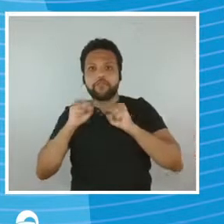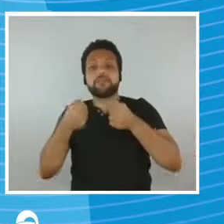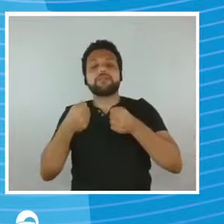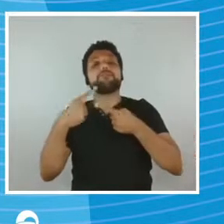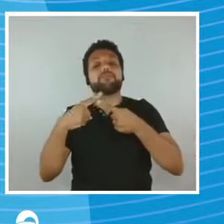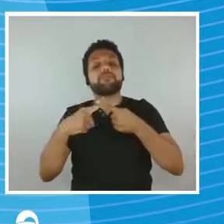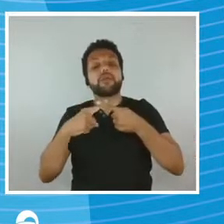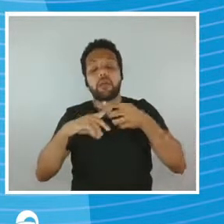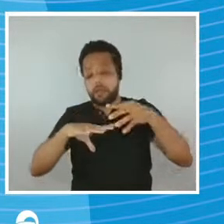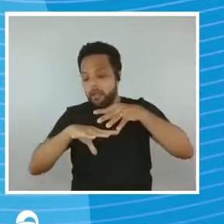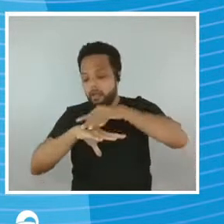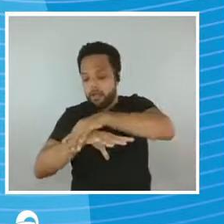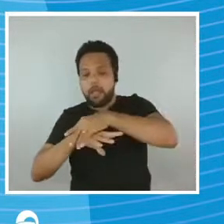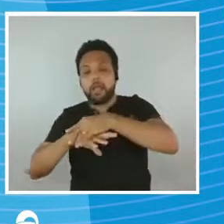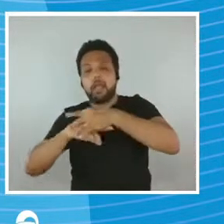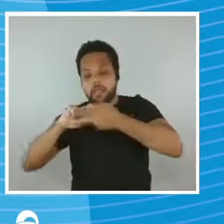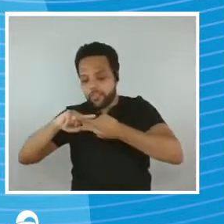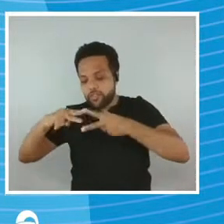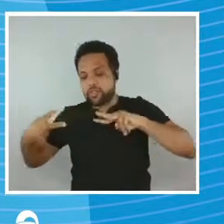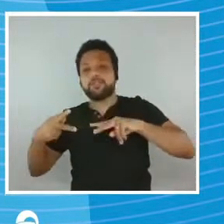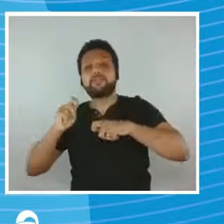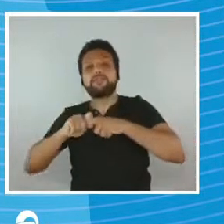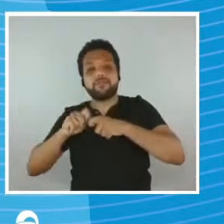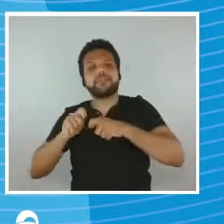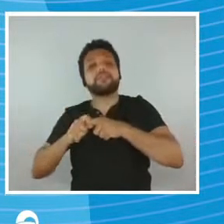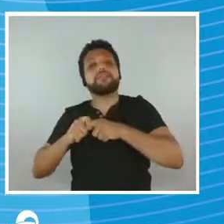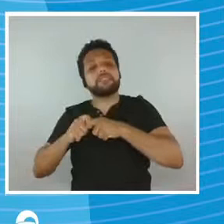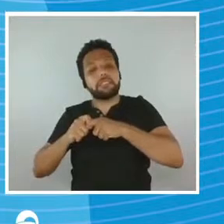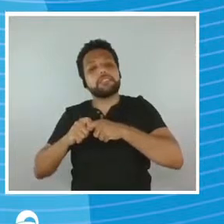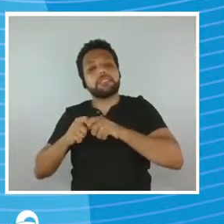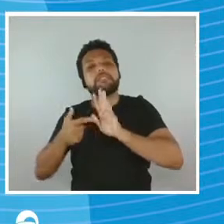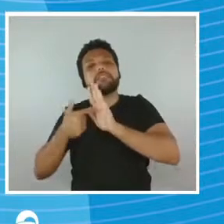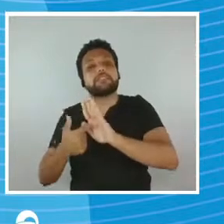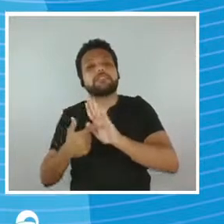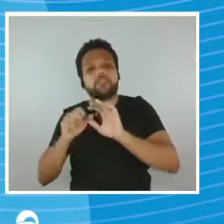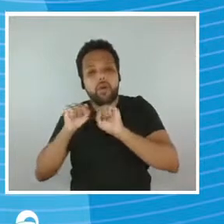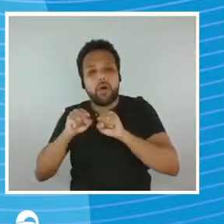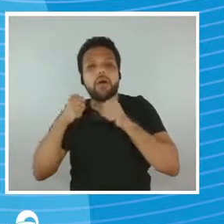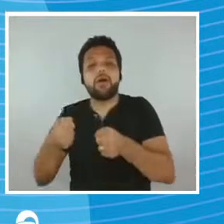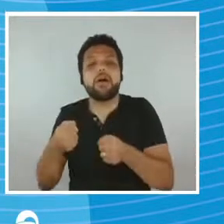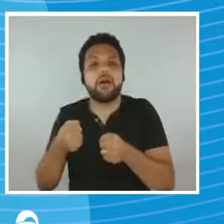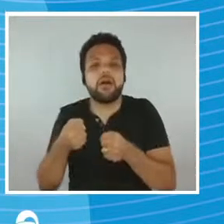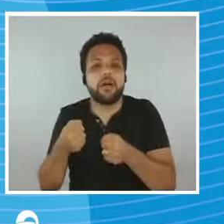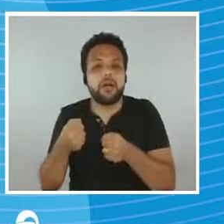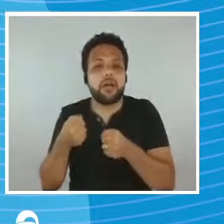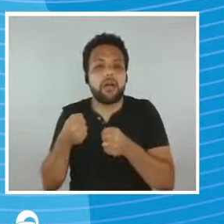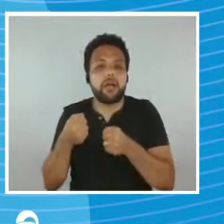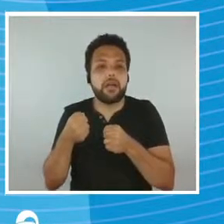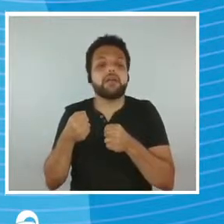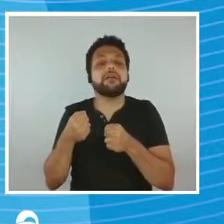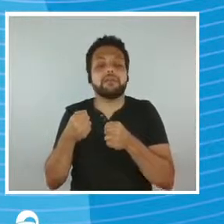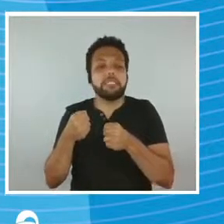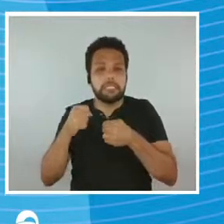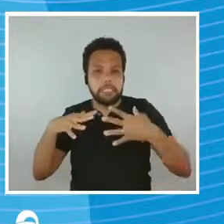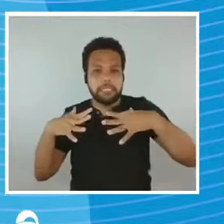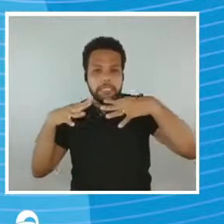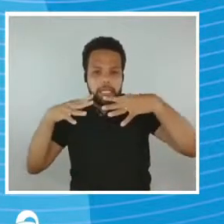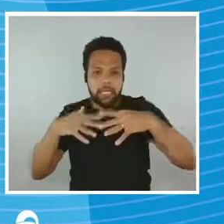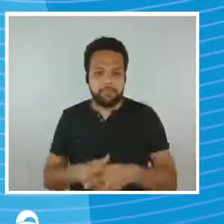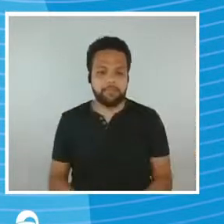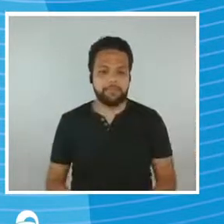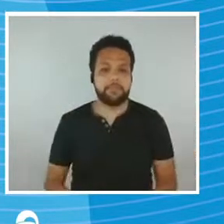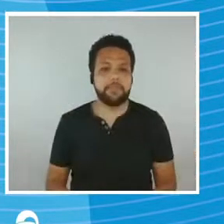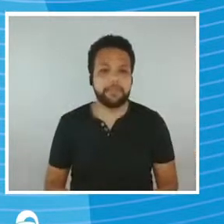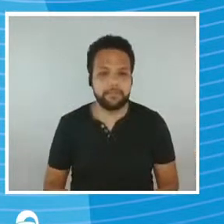produziu mensagens para ela, fortalecendo essa sinapse.